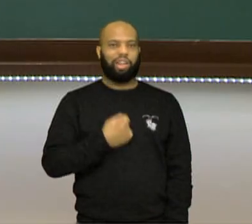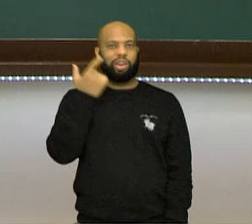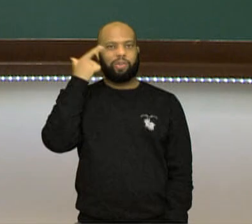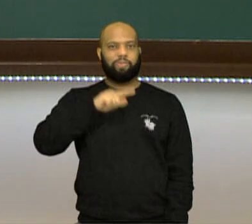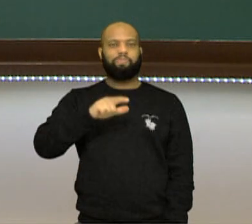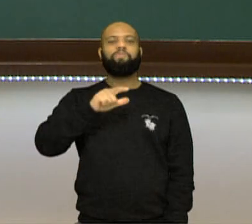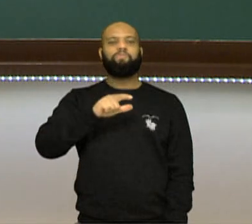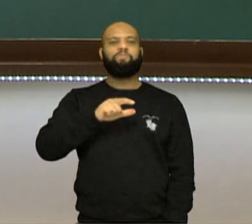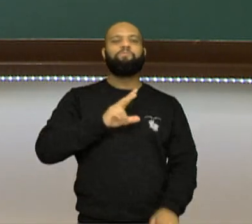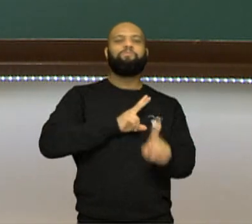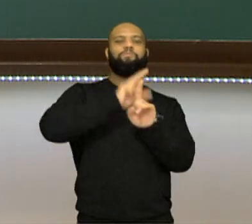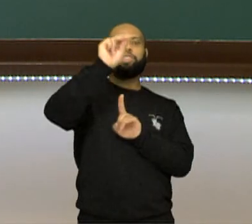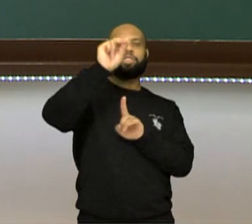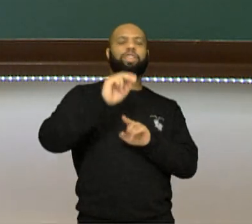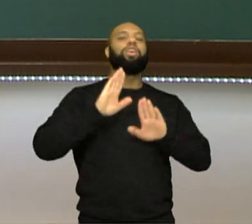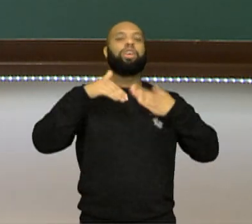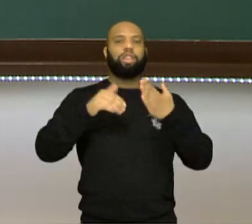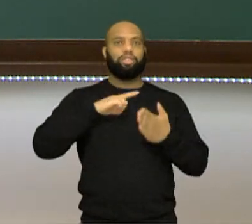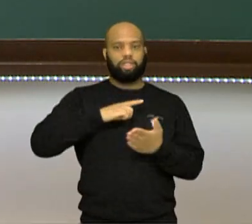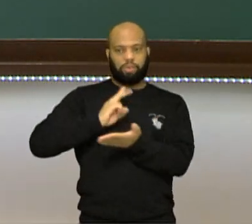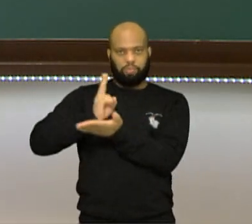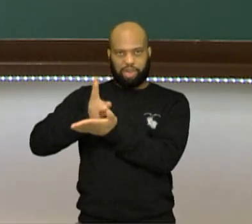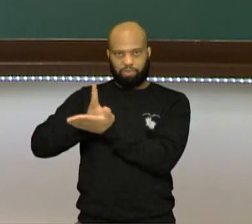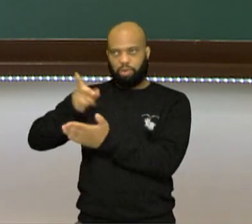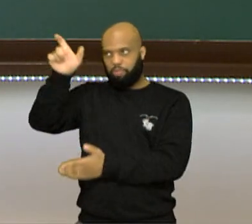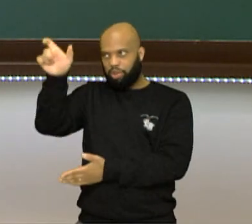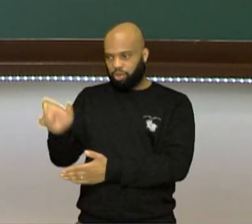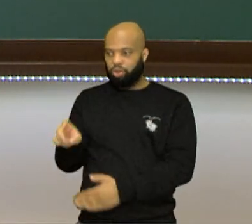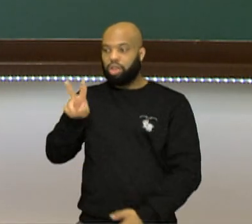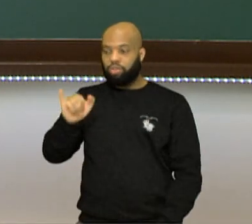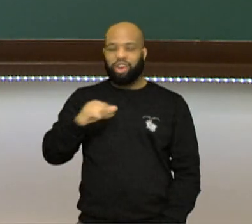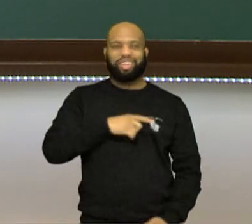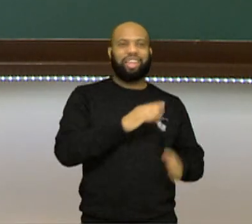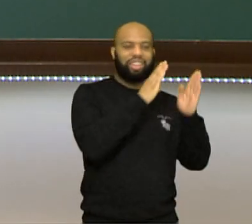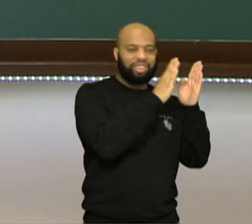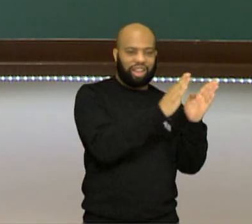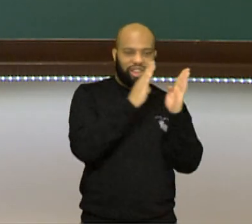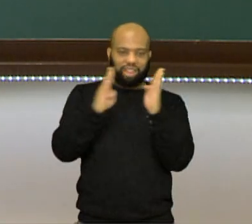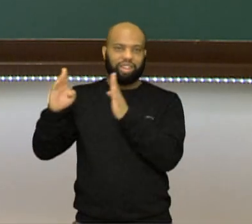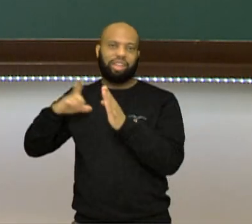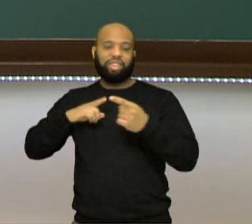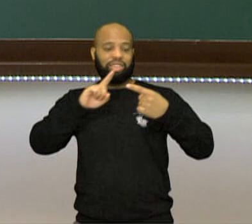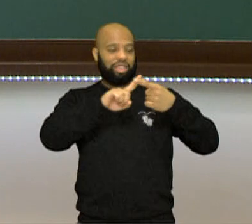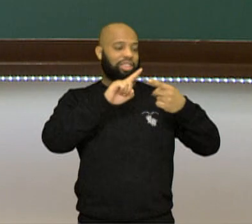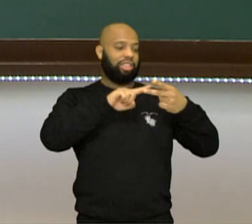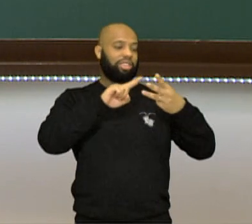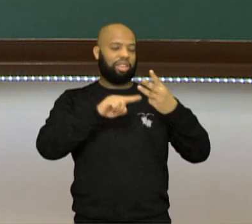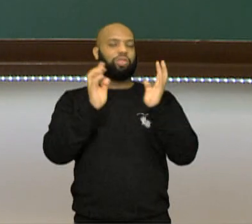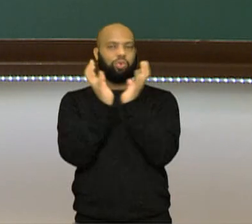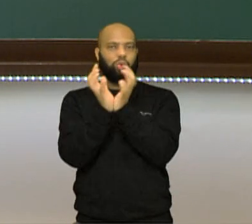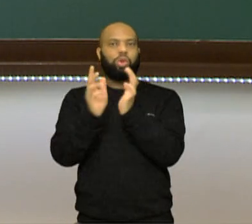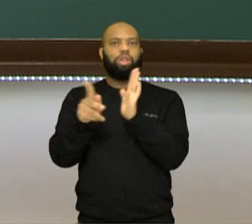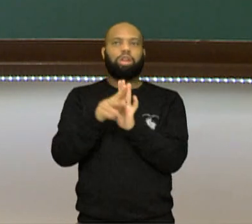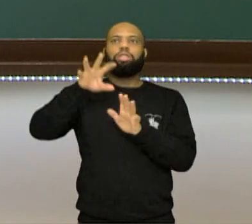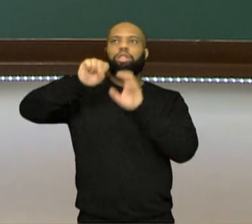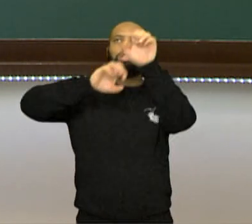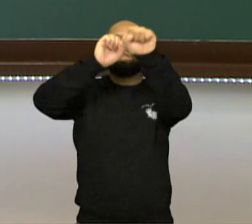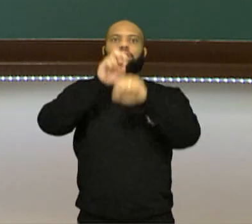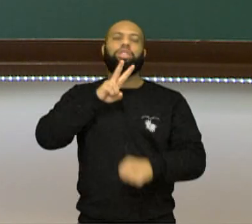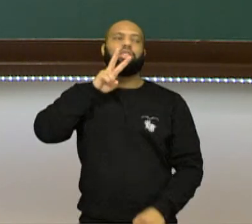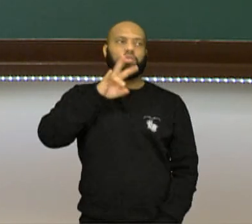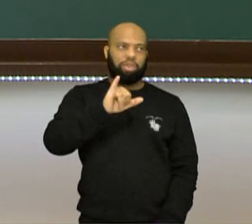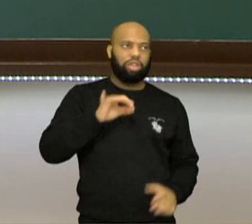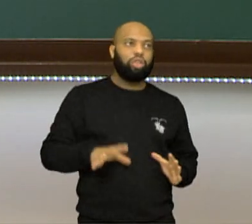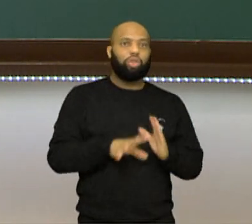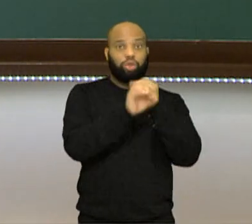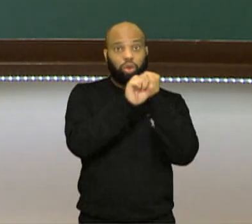o mesmo atleta vai passar por aquelas 3 categorias da escalada, tá? E vai